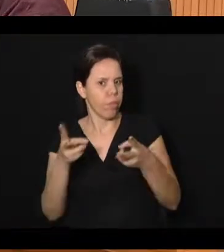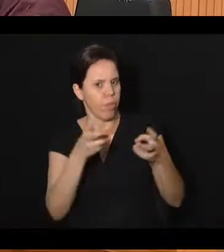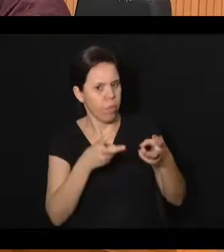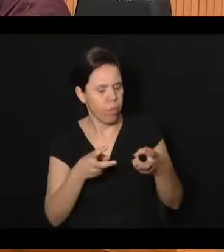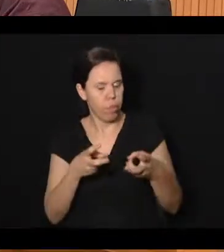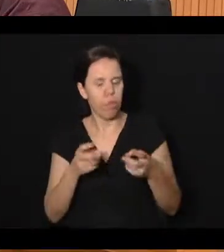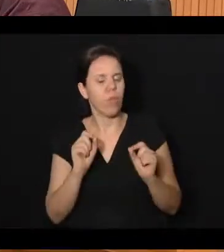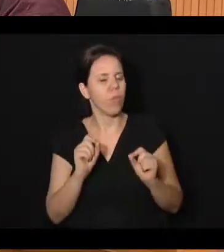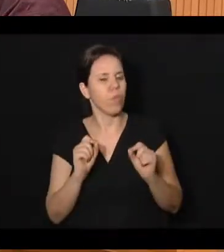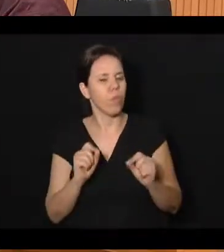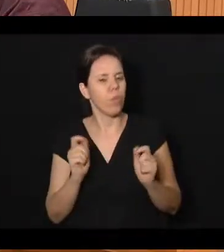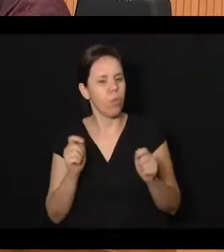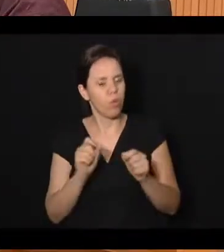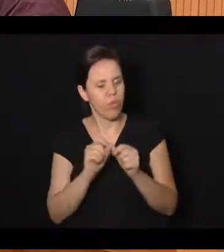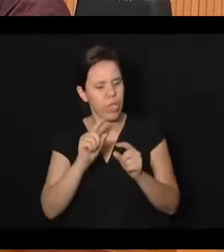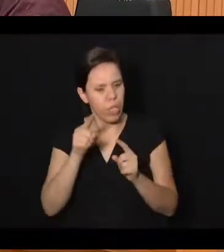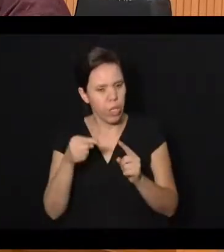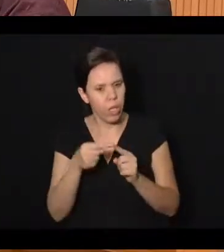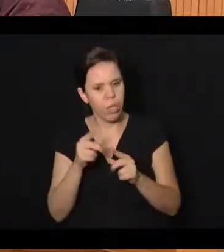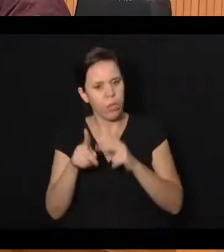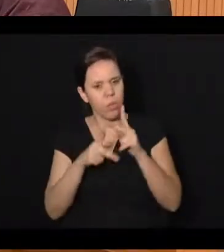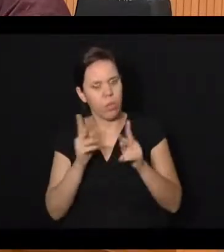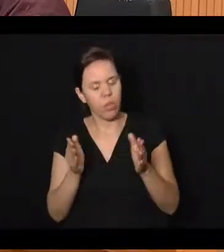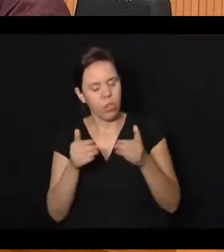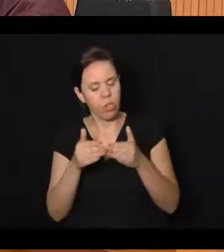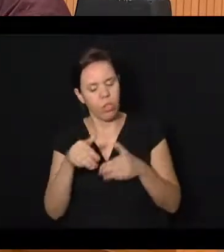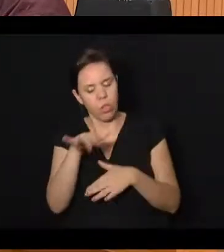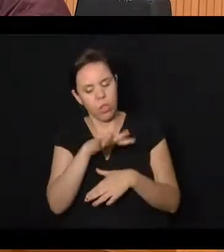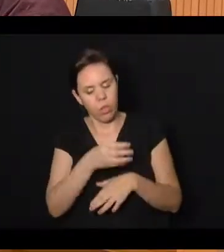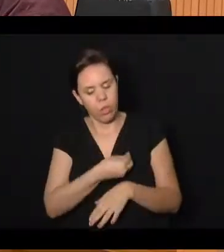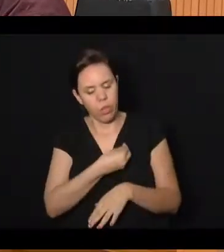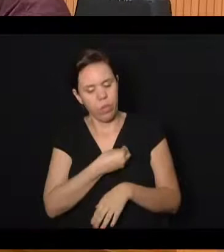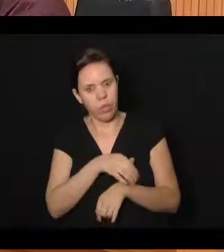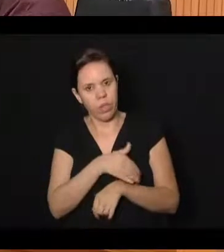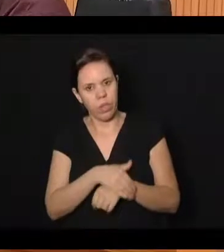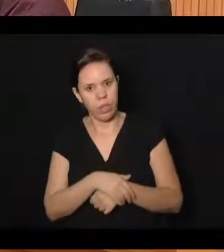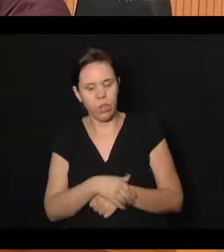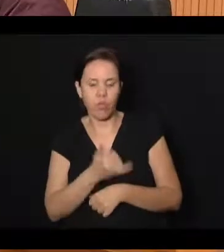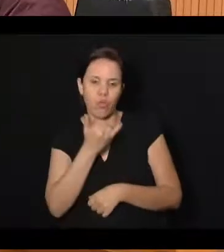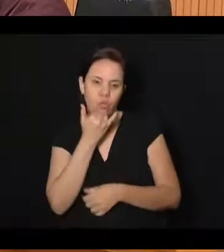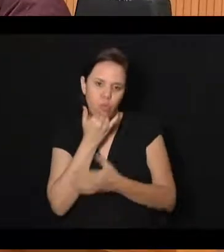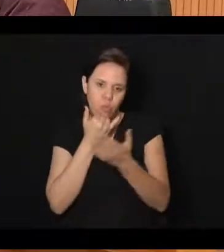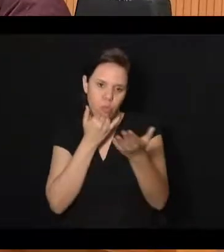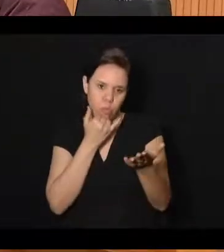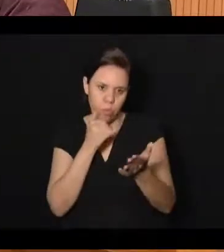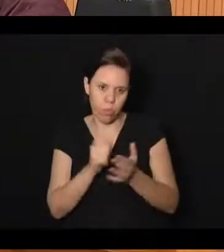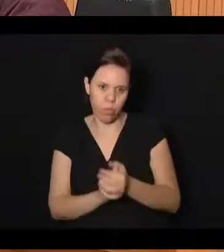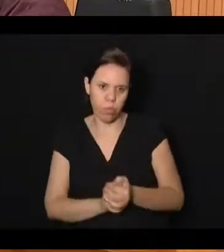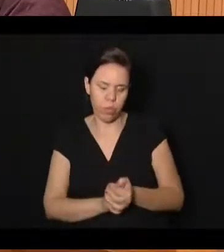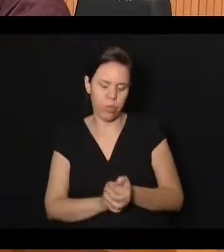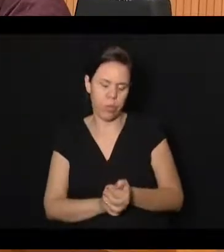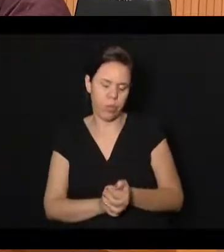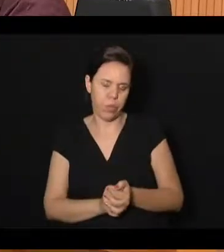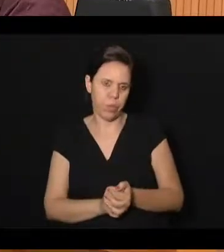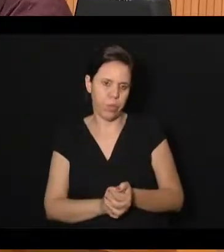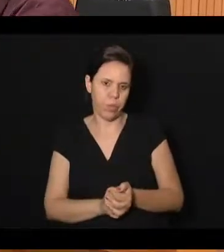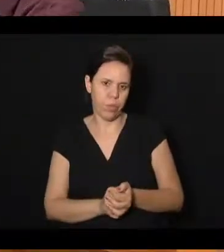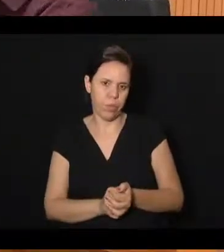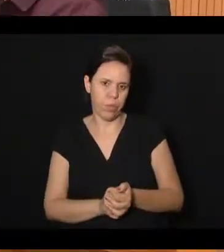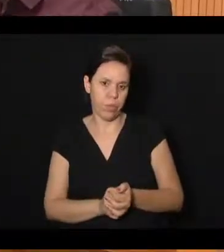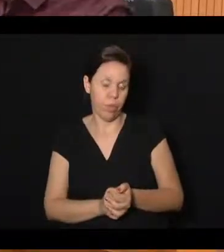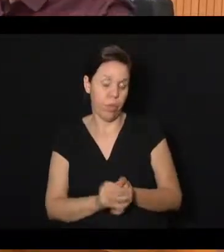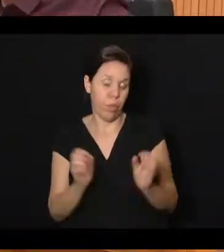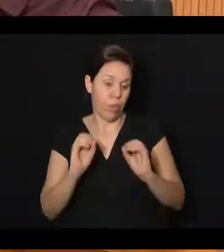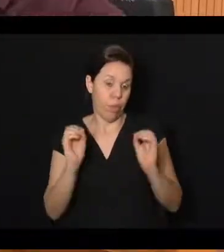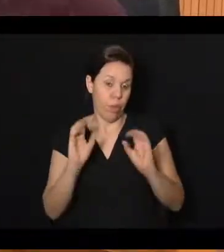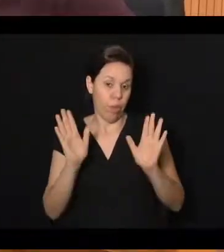horizonte das pessoas em situação de rua então queria pedir desculpa pra você não foi nada que